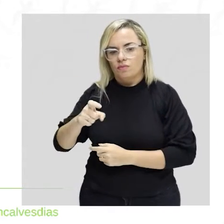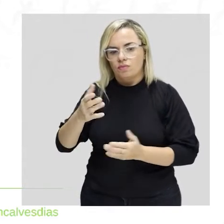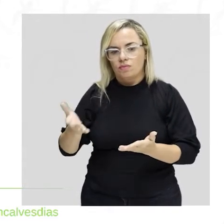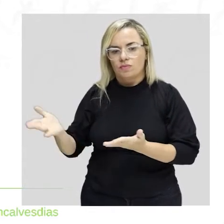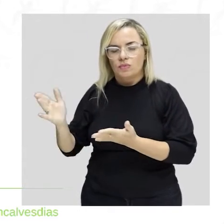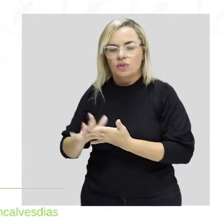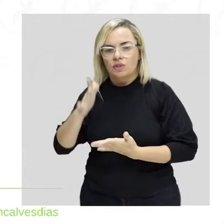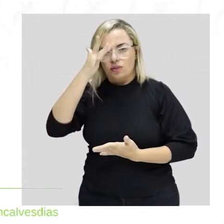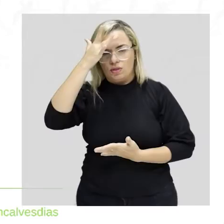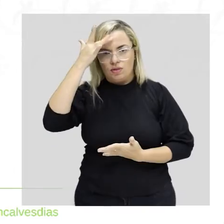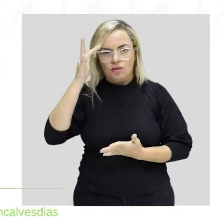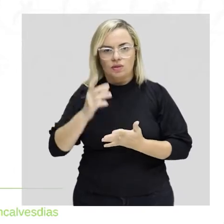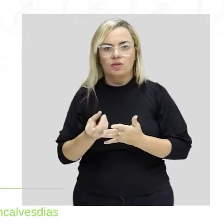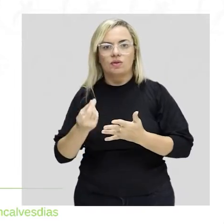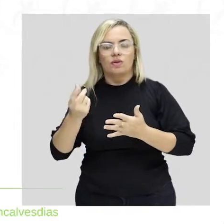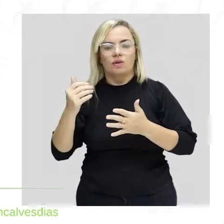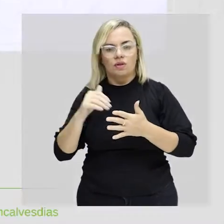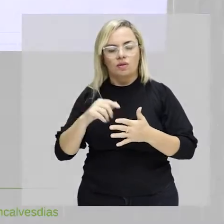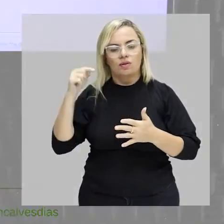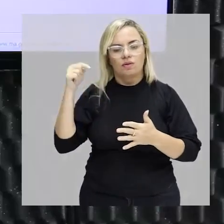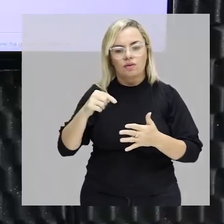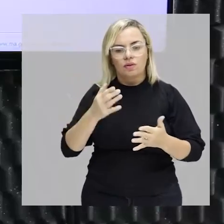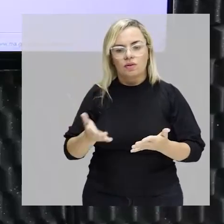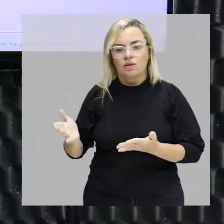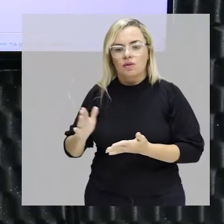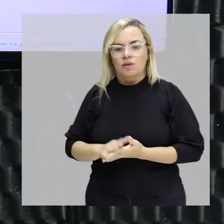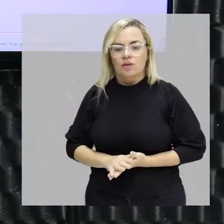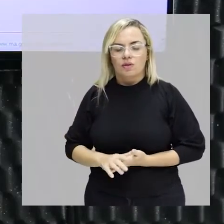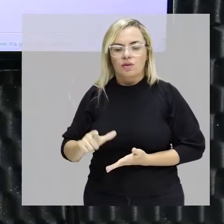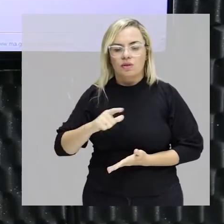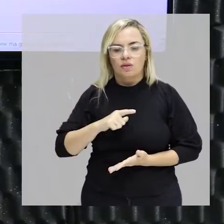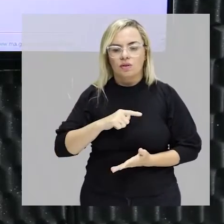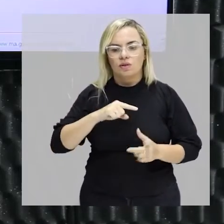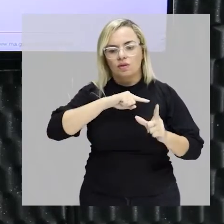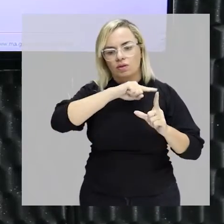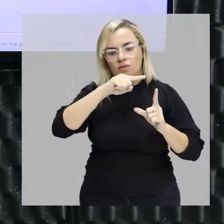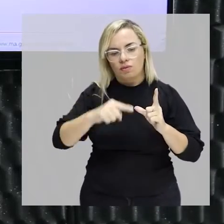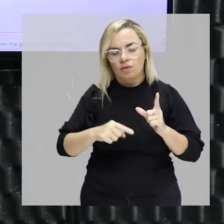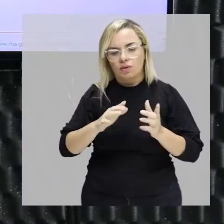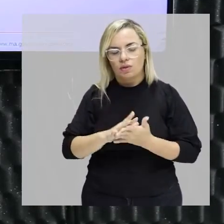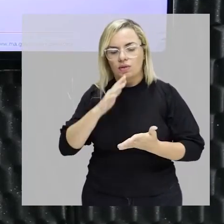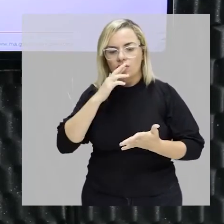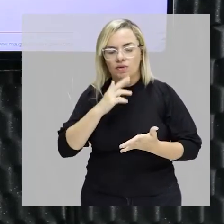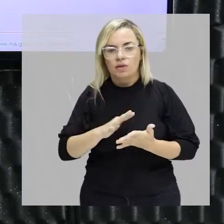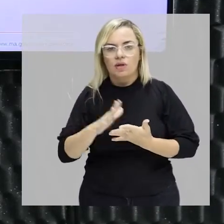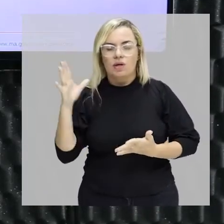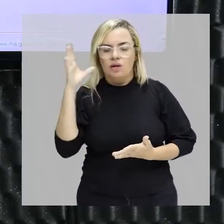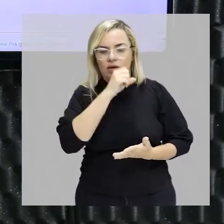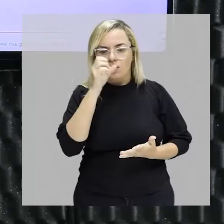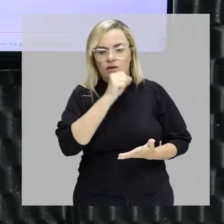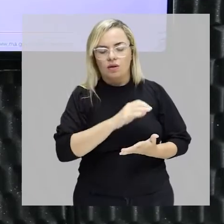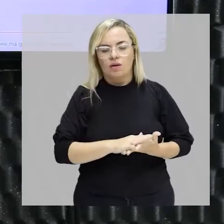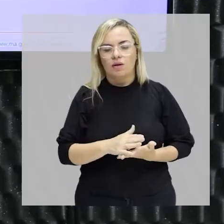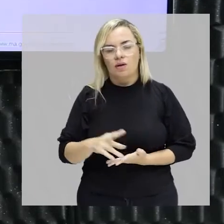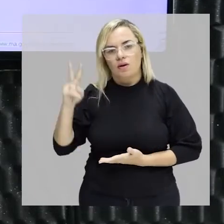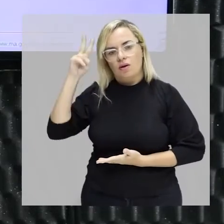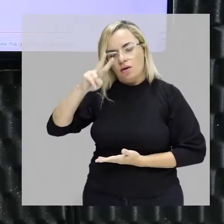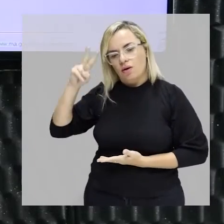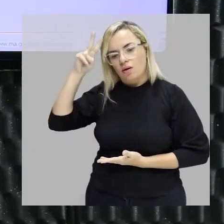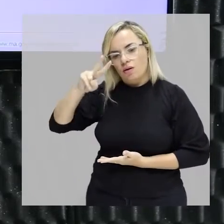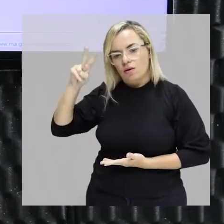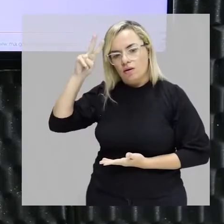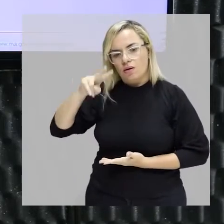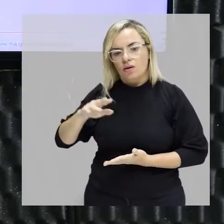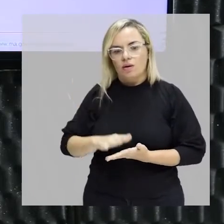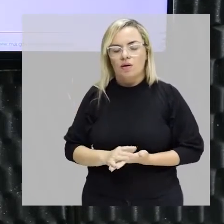esse produtor. E aqui eu tenho as opções. Ora, gente, aqui para responder é bem rapidinho. É só a gente lembrar que